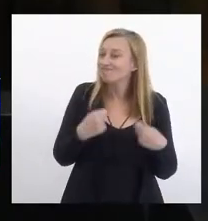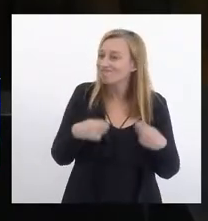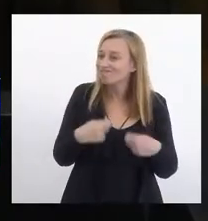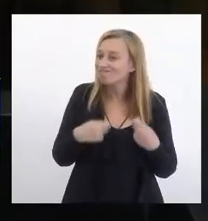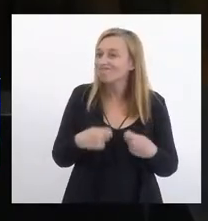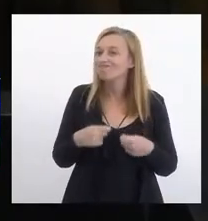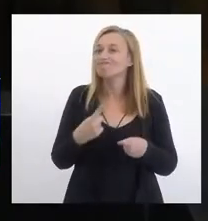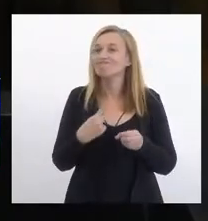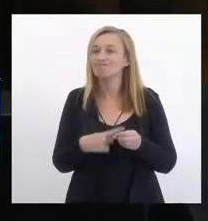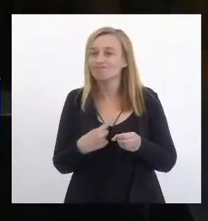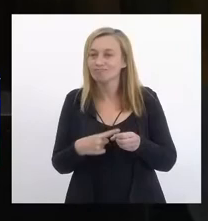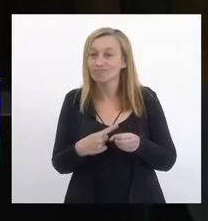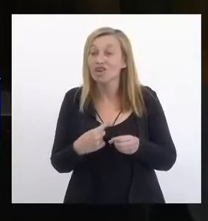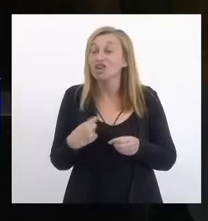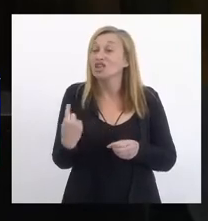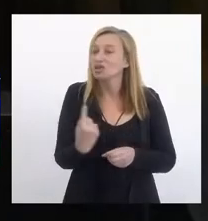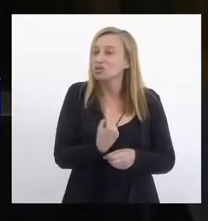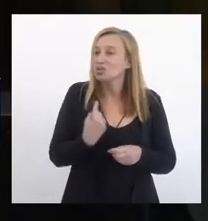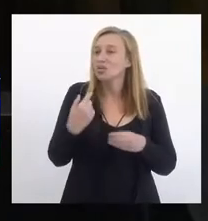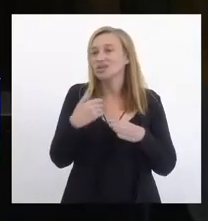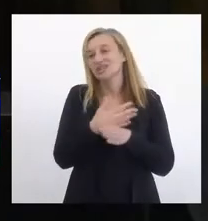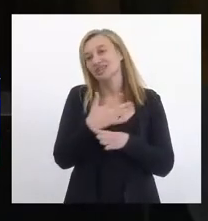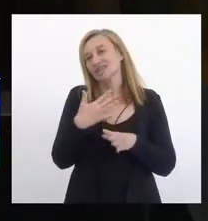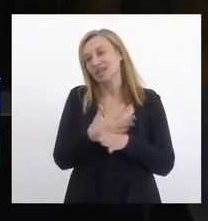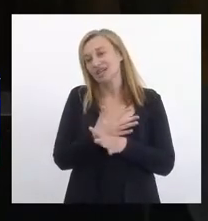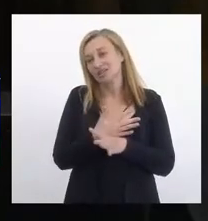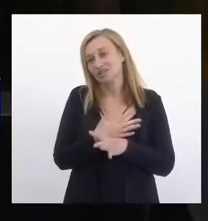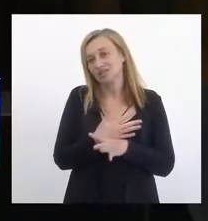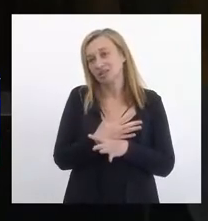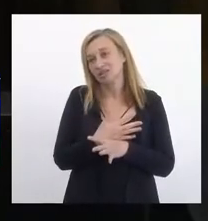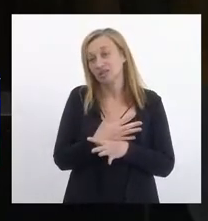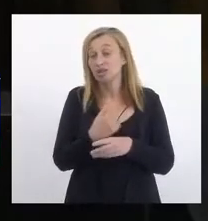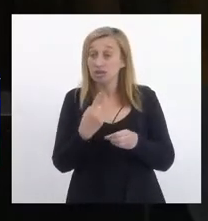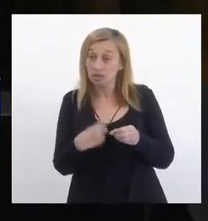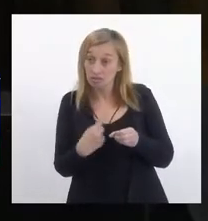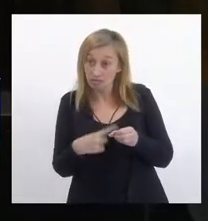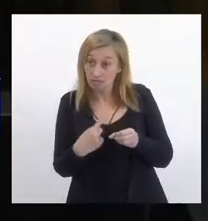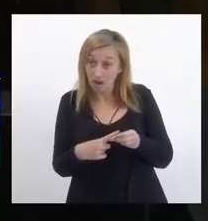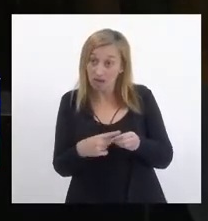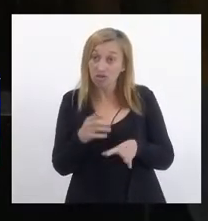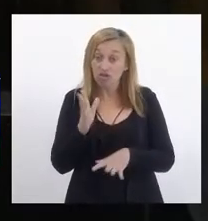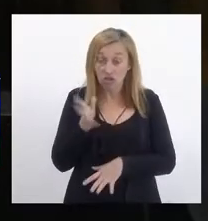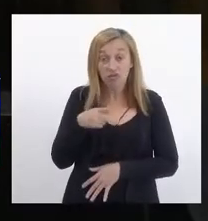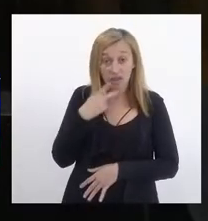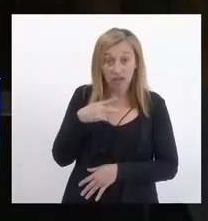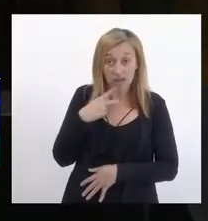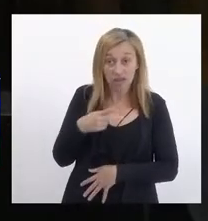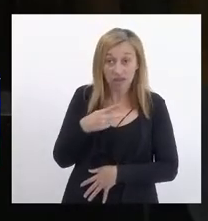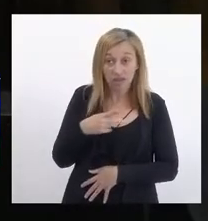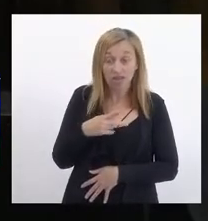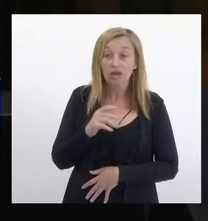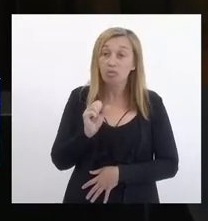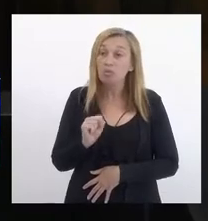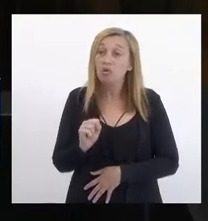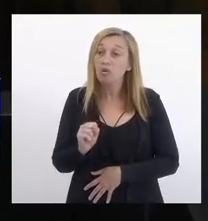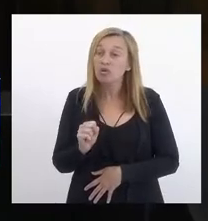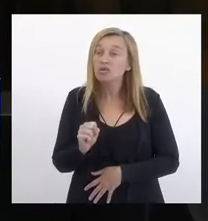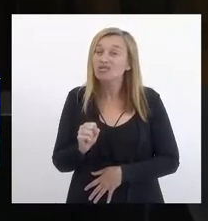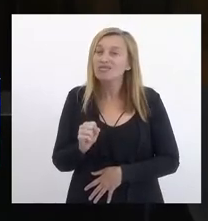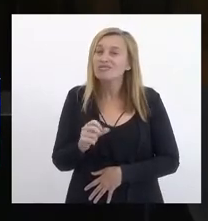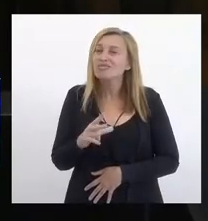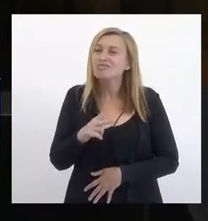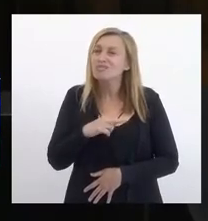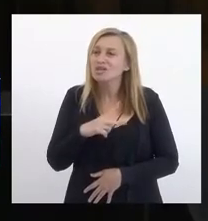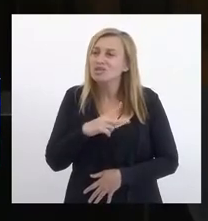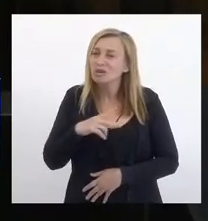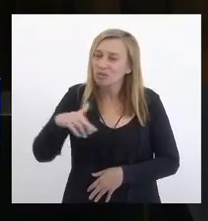dos munícipes da nossa cidade. Esses bairros no qual eu citei, ele pôde estar